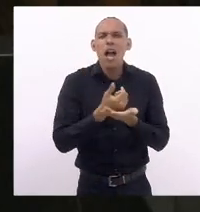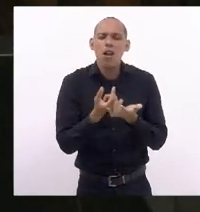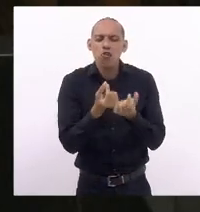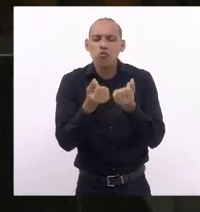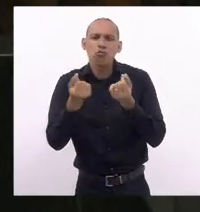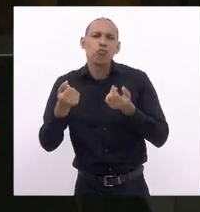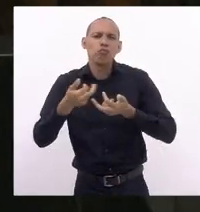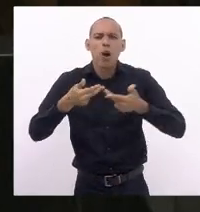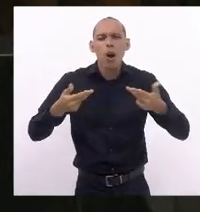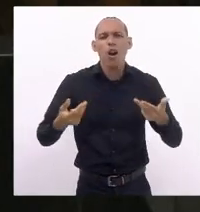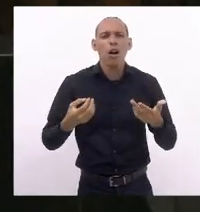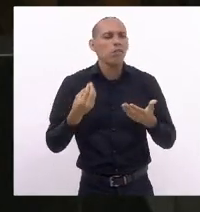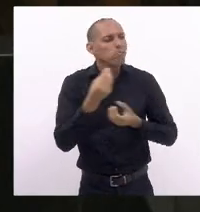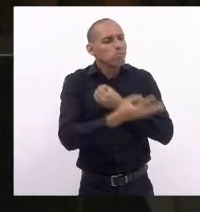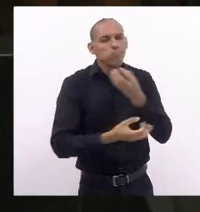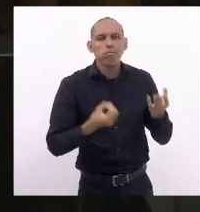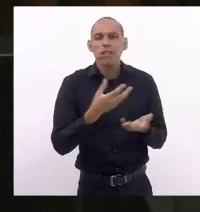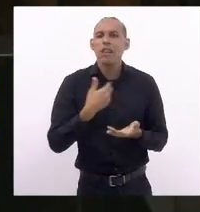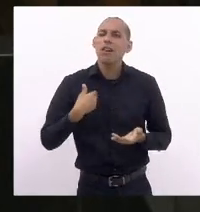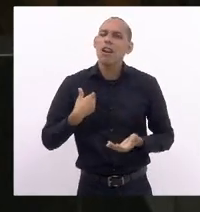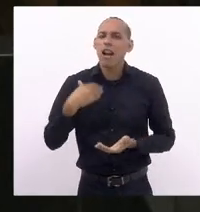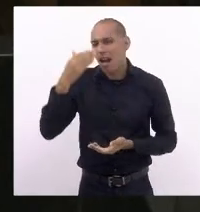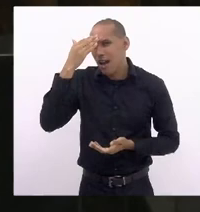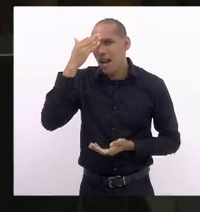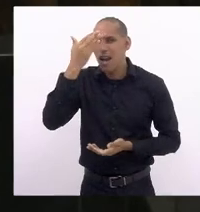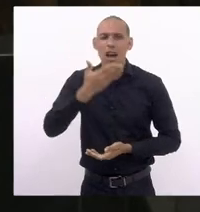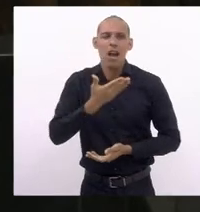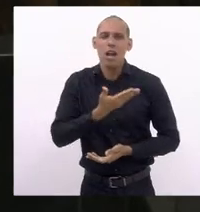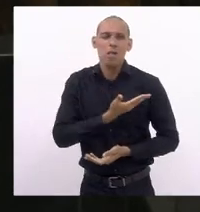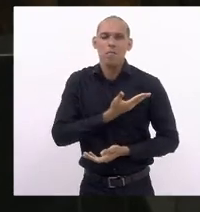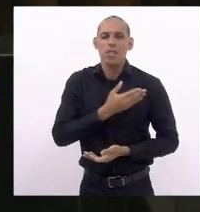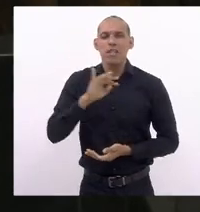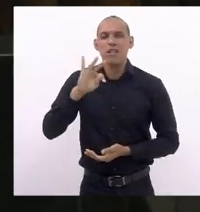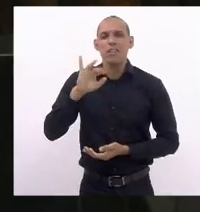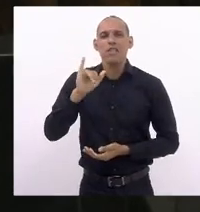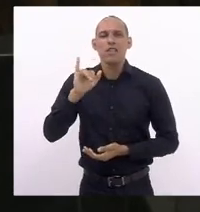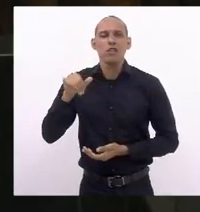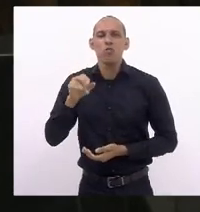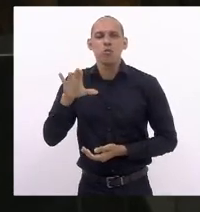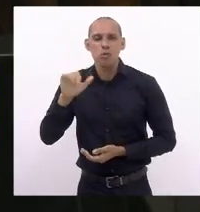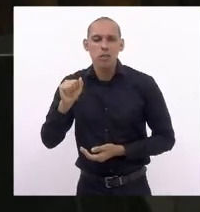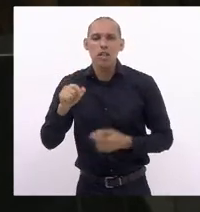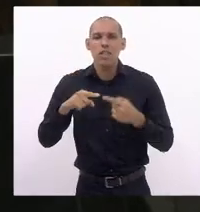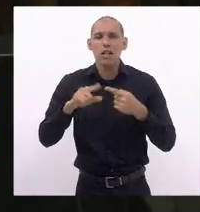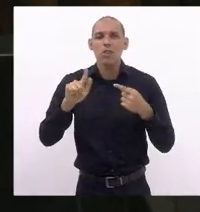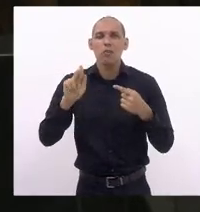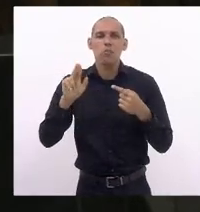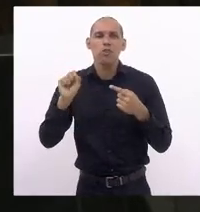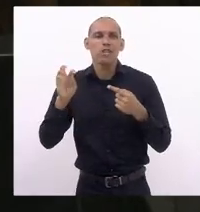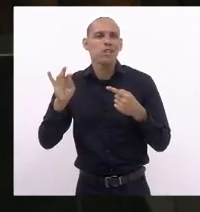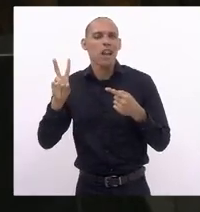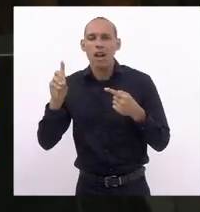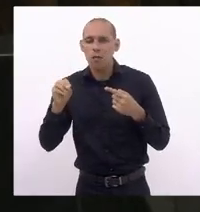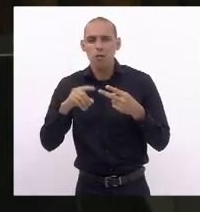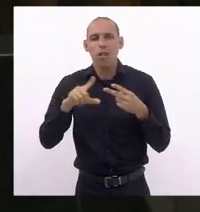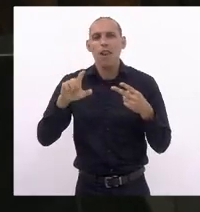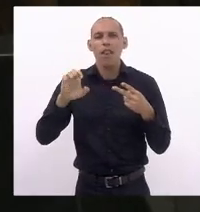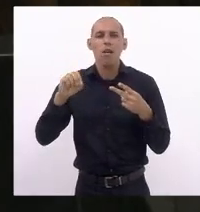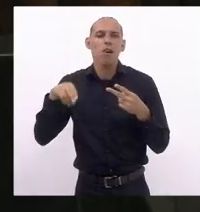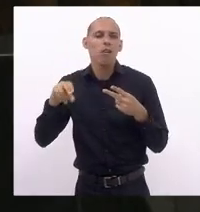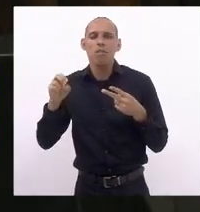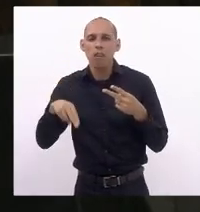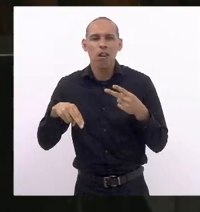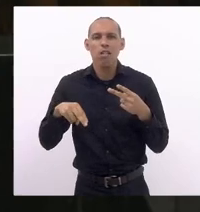donativos. Agradecer aos meus amigos lá na Tijuca, Gustavo, Leonan, que se juntaram, buscaram